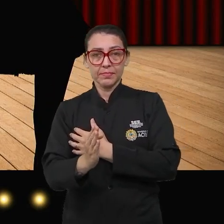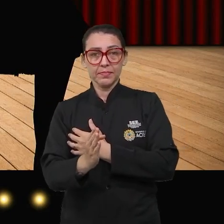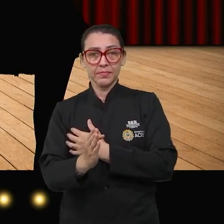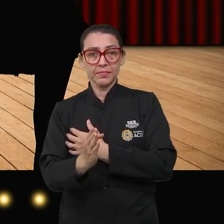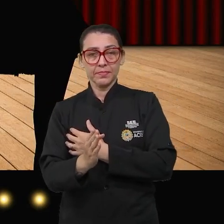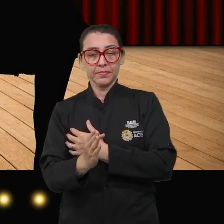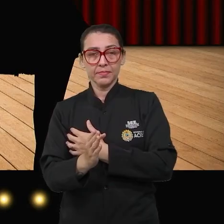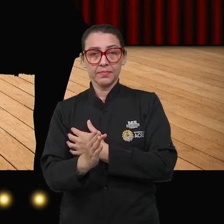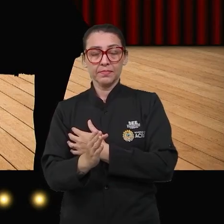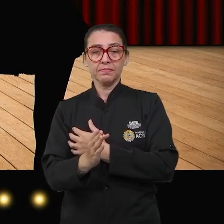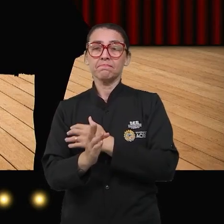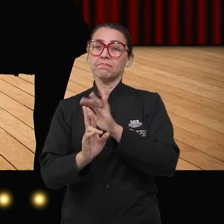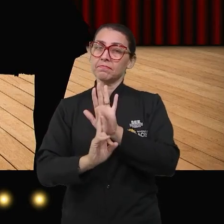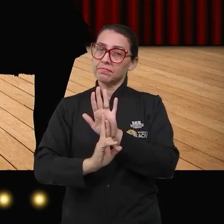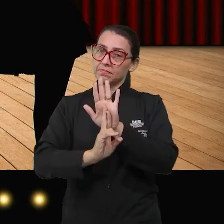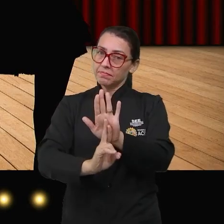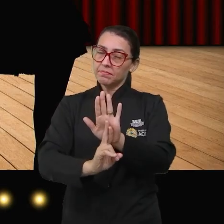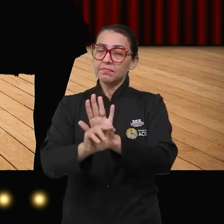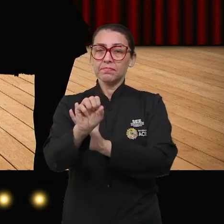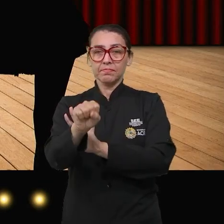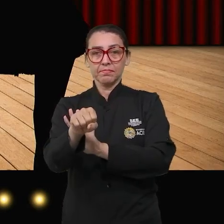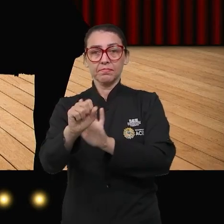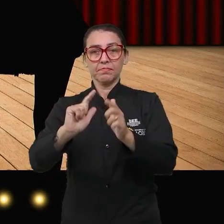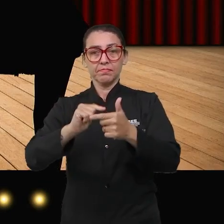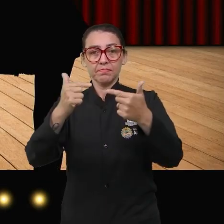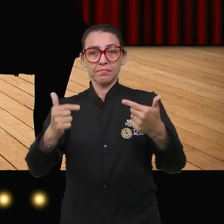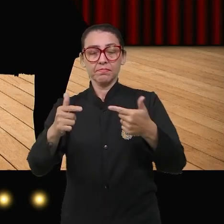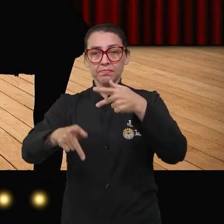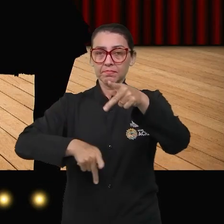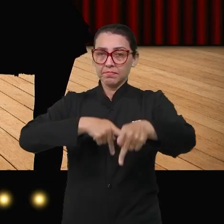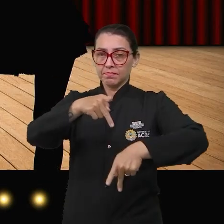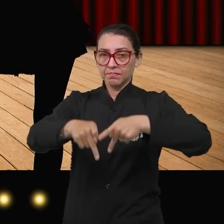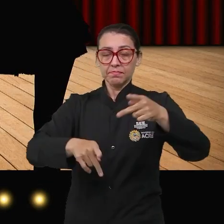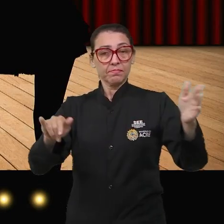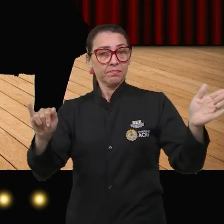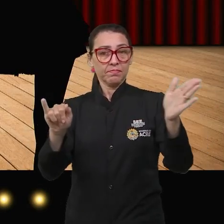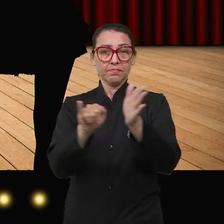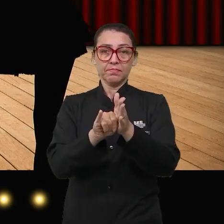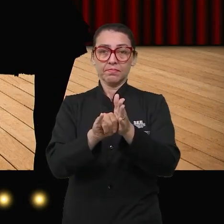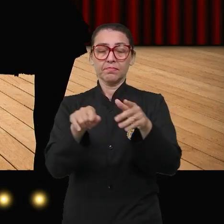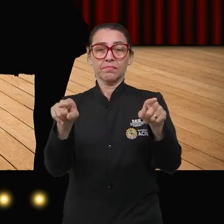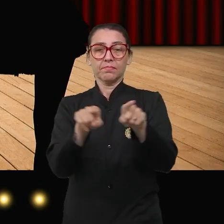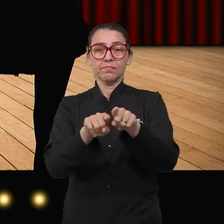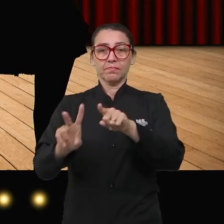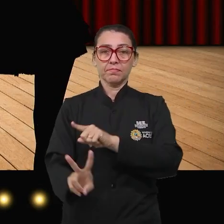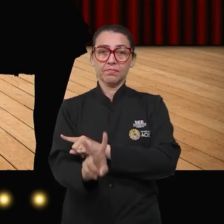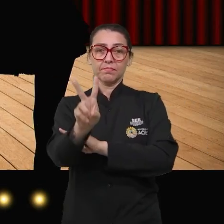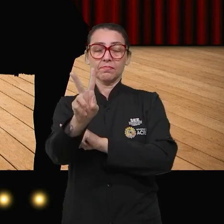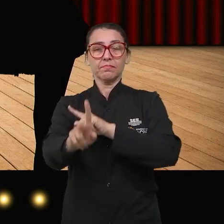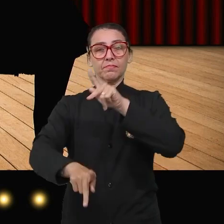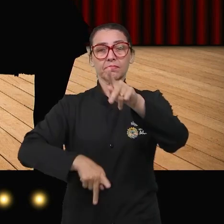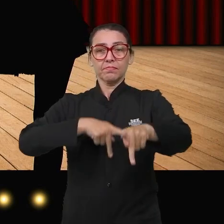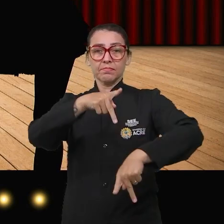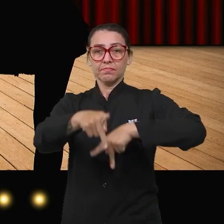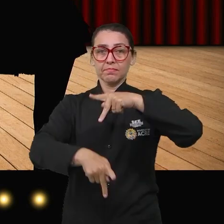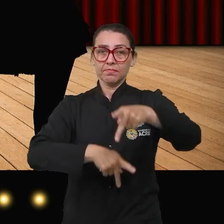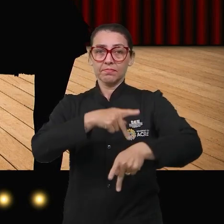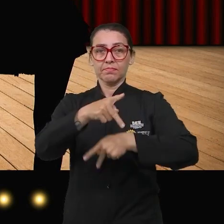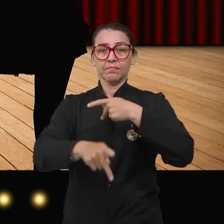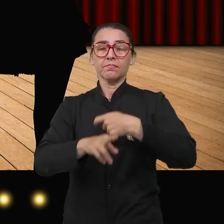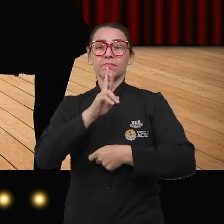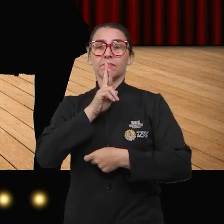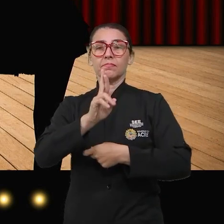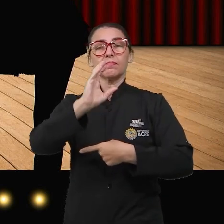E ele representa a tradição de um povo, a identidade e os valores desse povo. Vamos lá